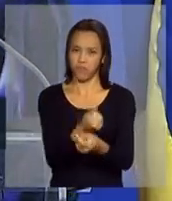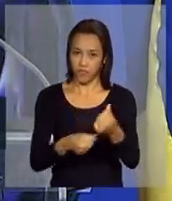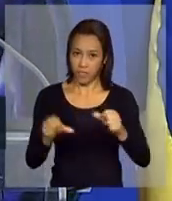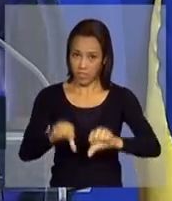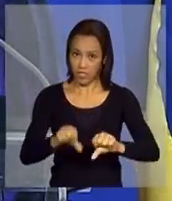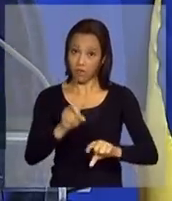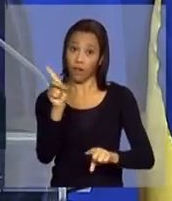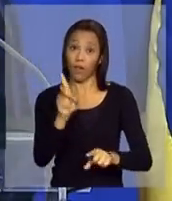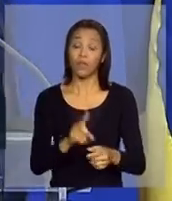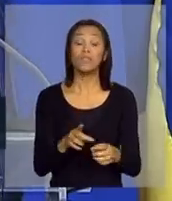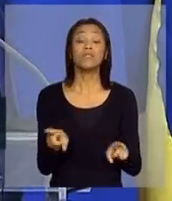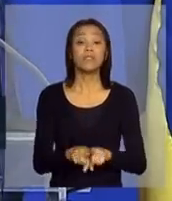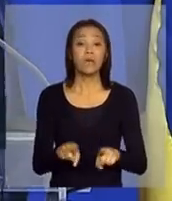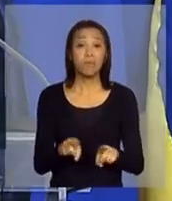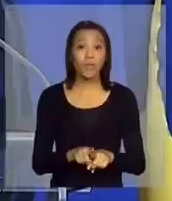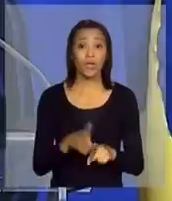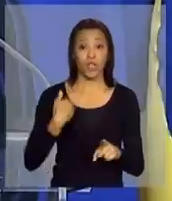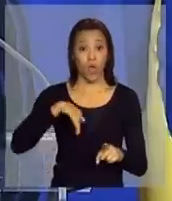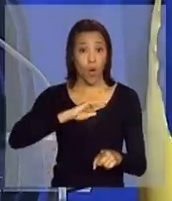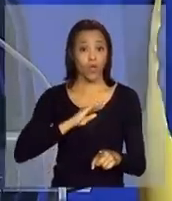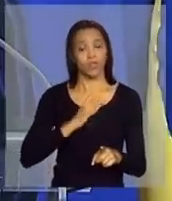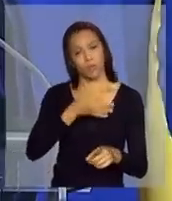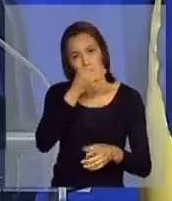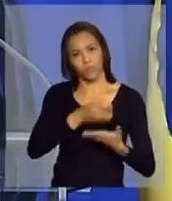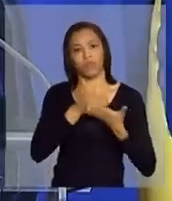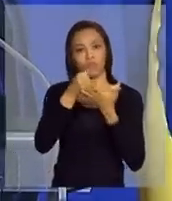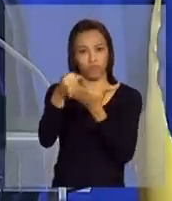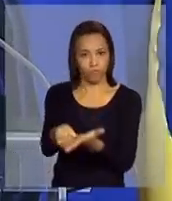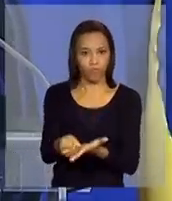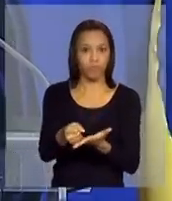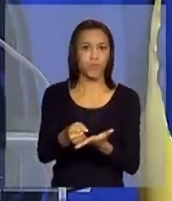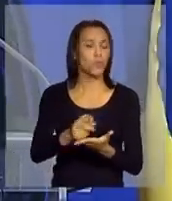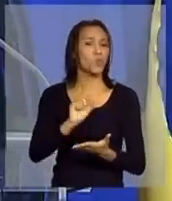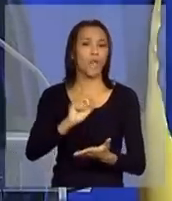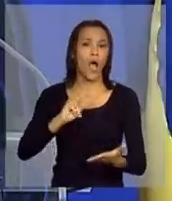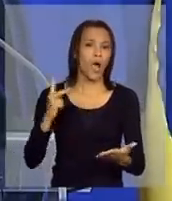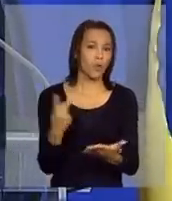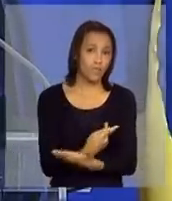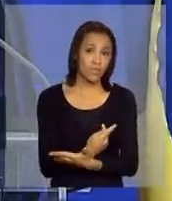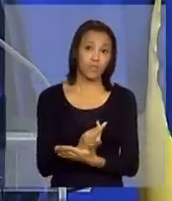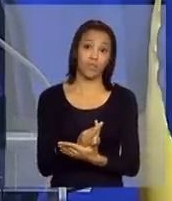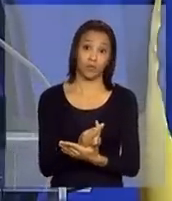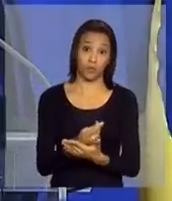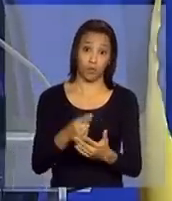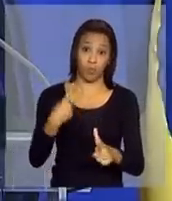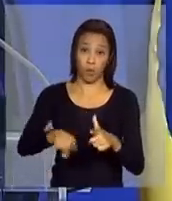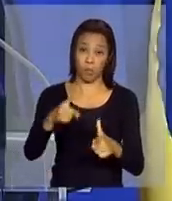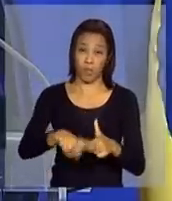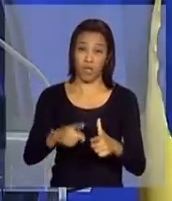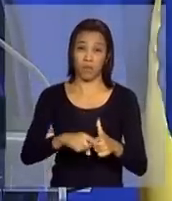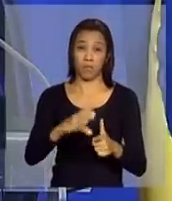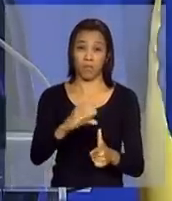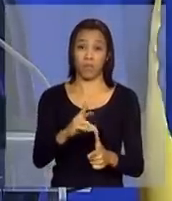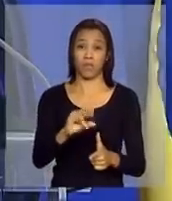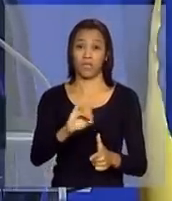integração. Transmitimos também a nossa visão da crise internacional